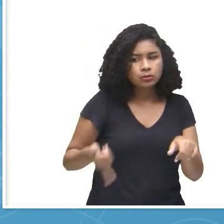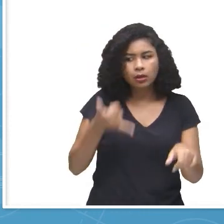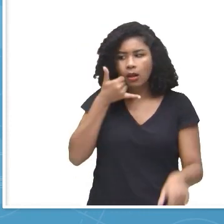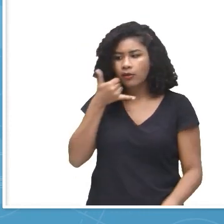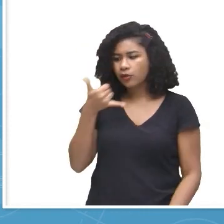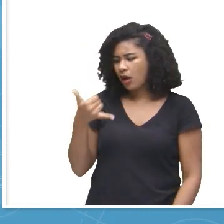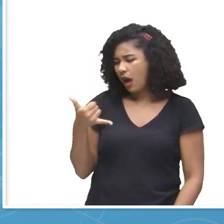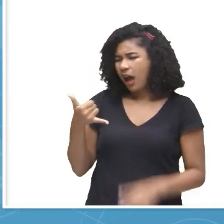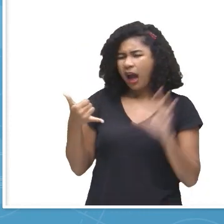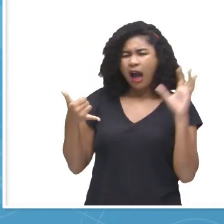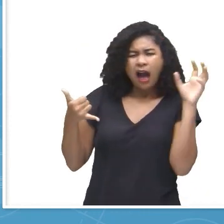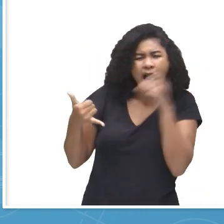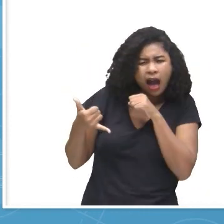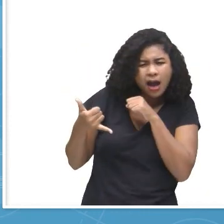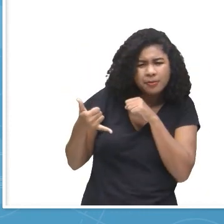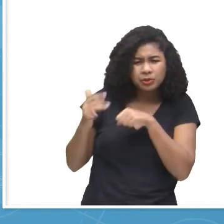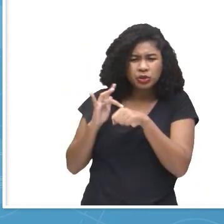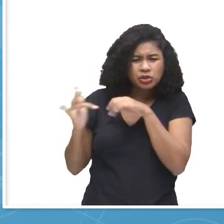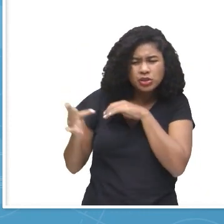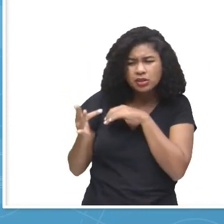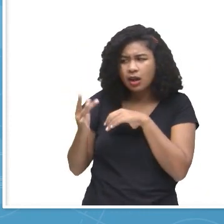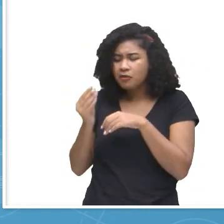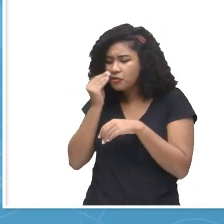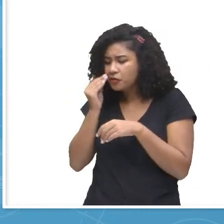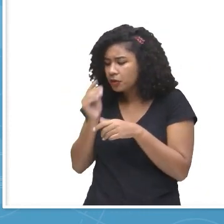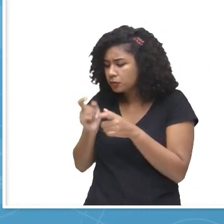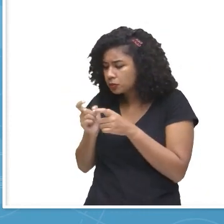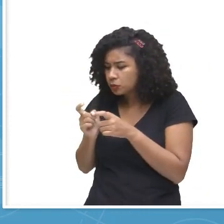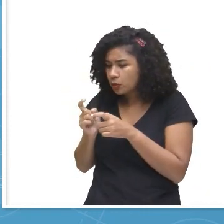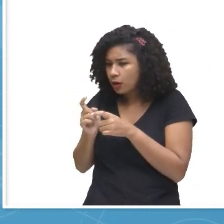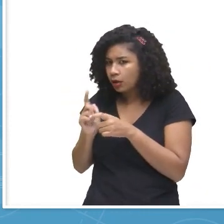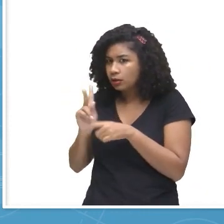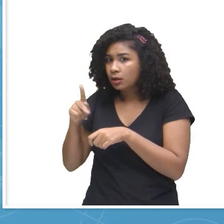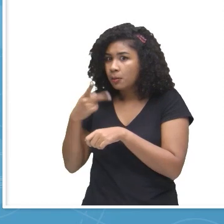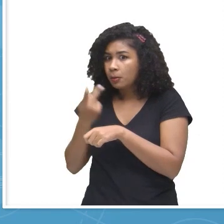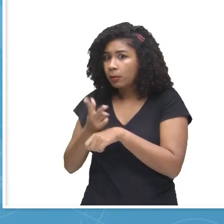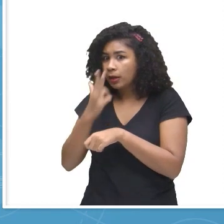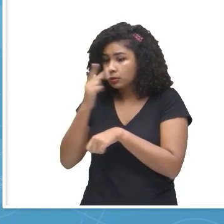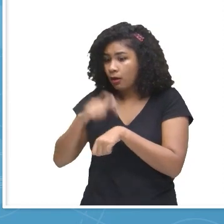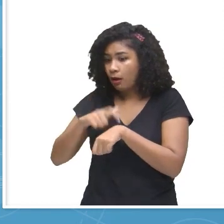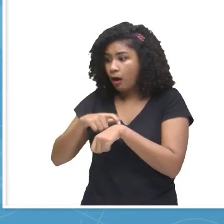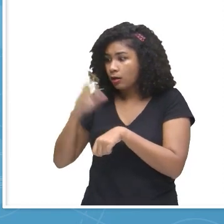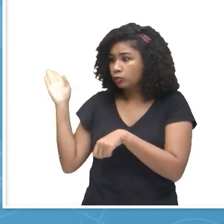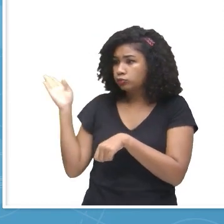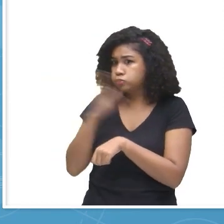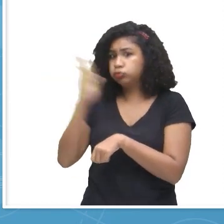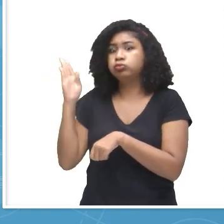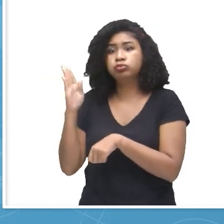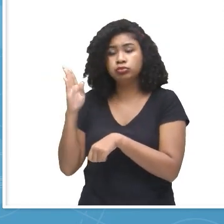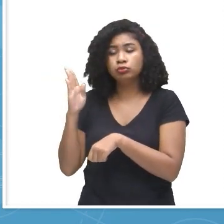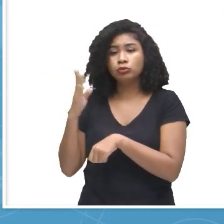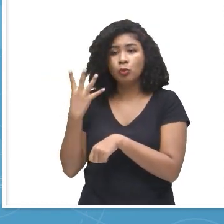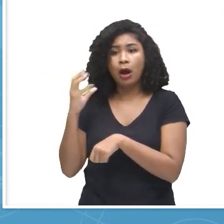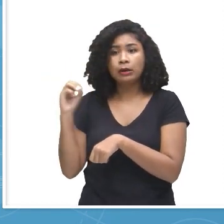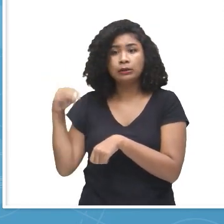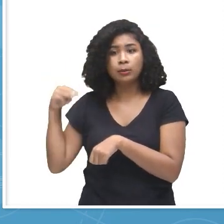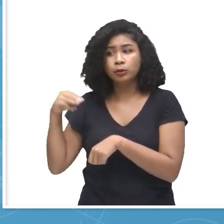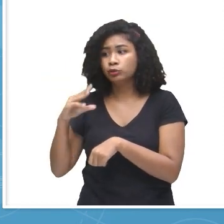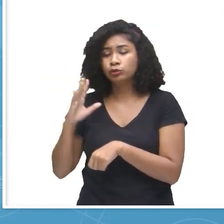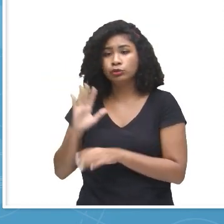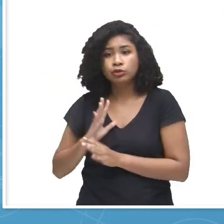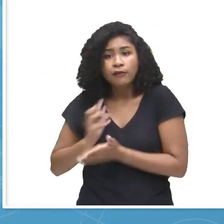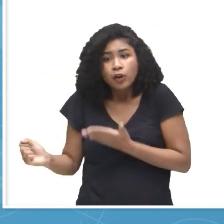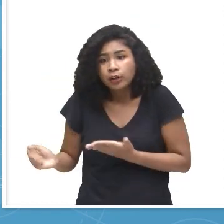olhando lá todas as tuas redes. Então, a internet, ela dá essa possibilidade para a gente, né? É muita informação ao mesmo tempo, então, às